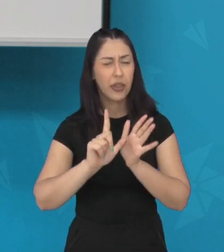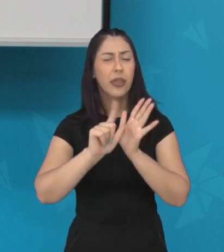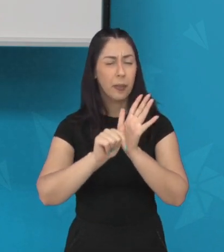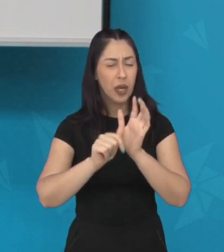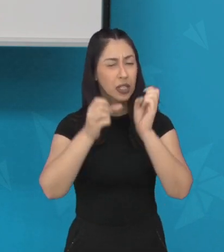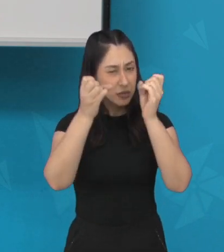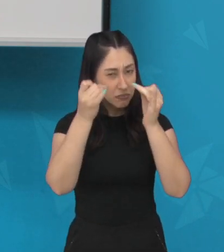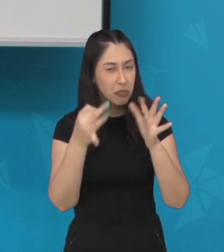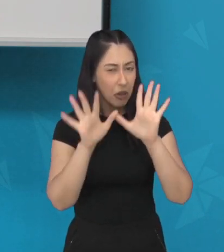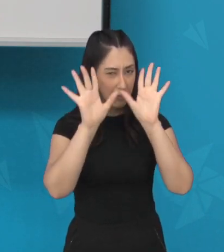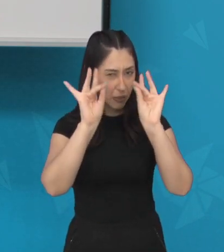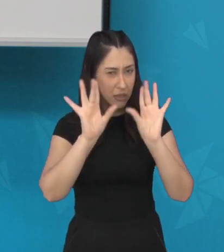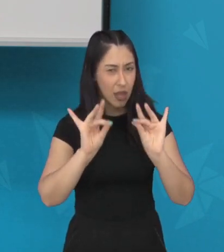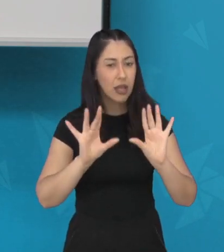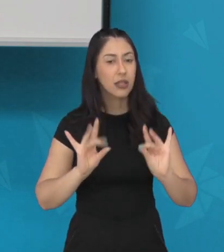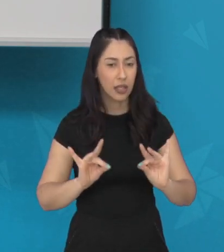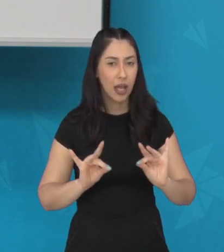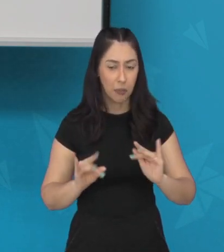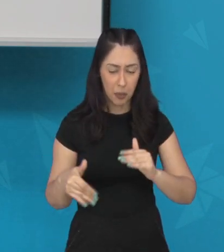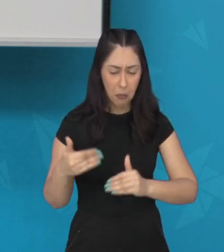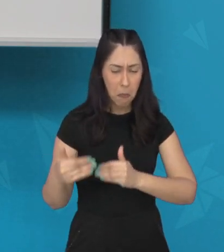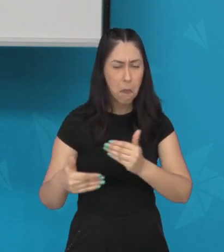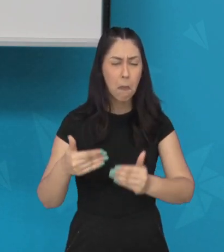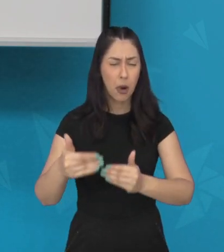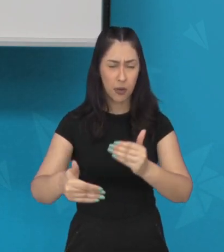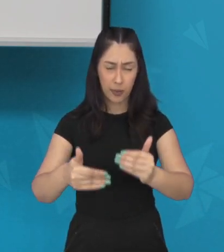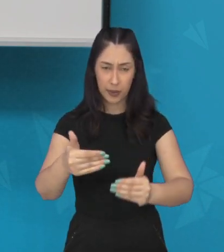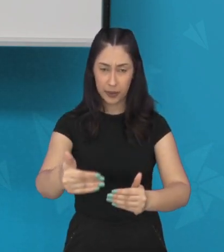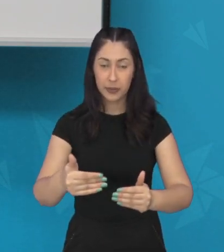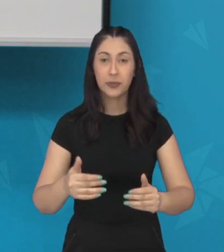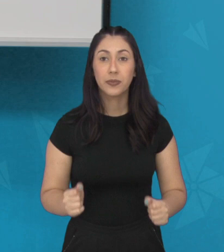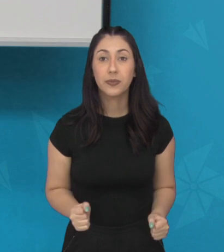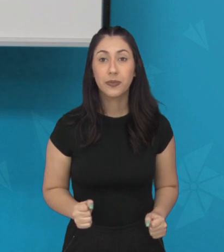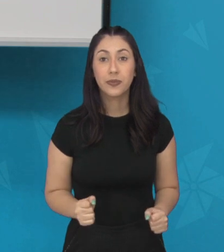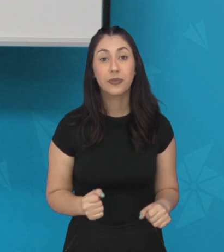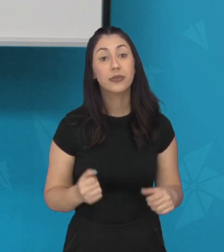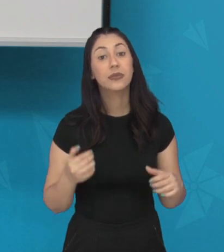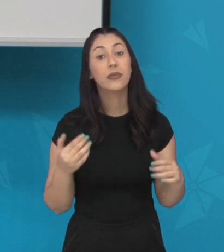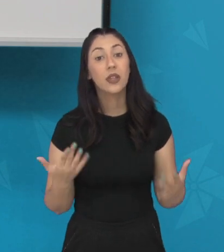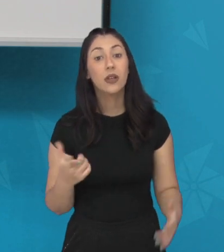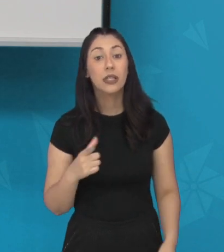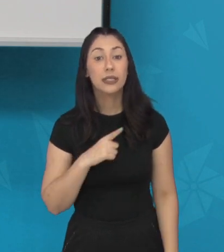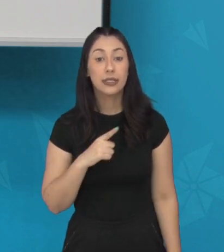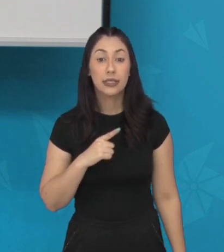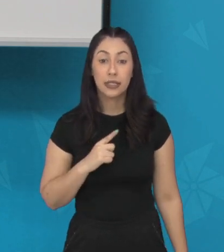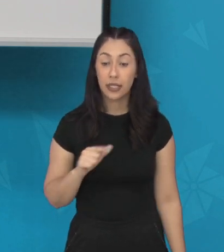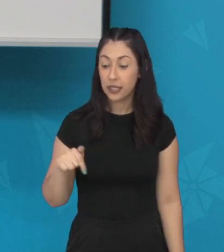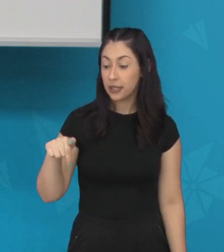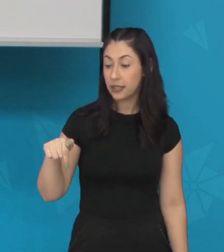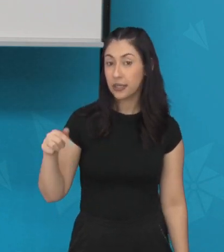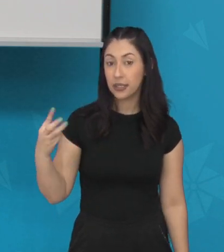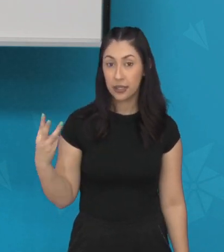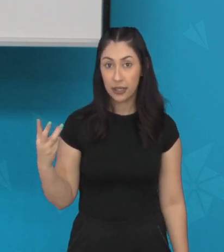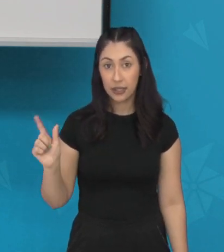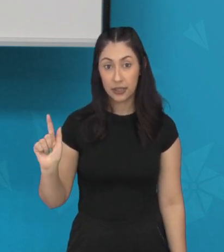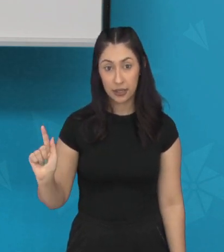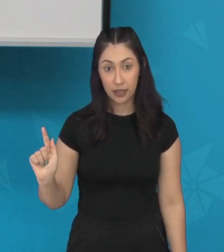ser um pouquinho mais complexos, mas a gente ainda tem um bom trabalho até lá em si. Na qual aqui a gente vai ter então 73 gramas